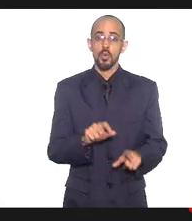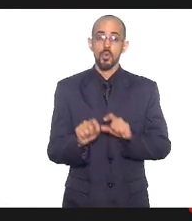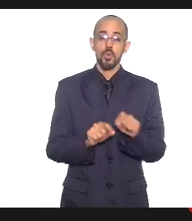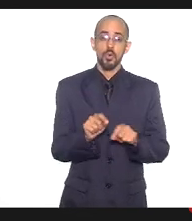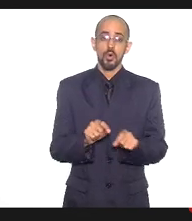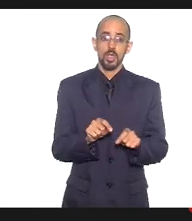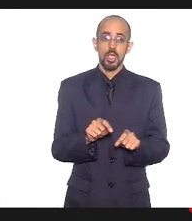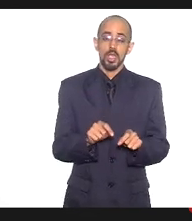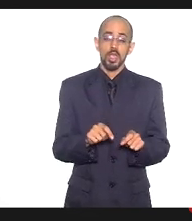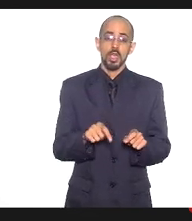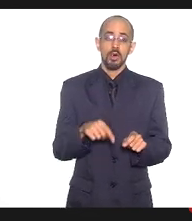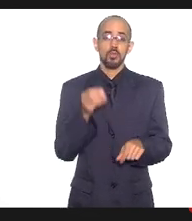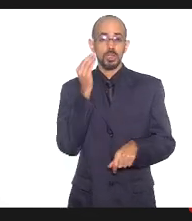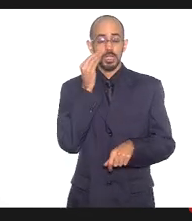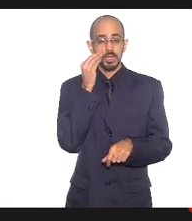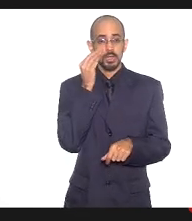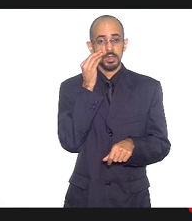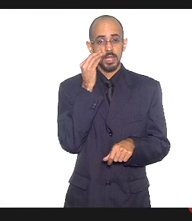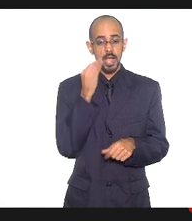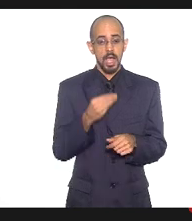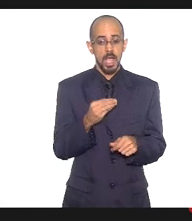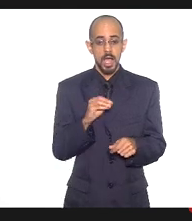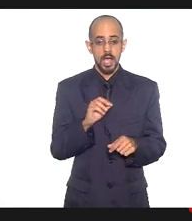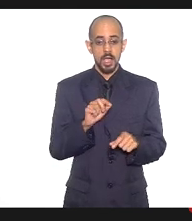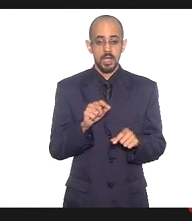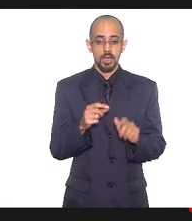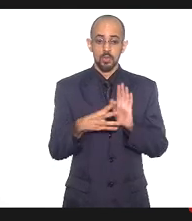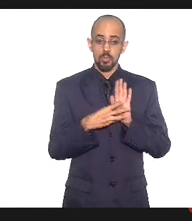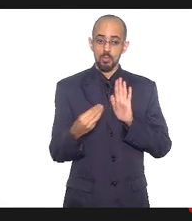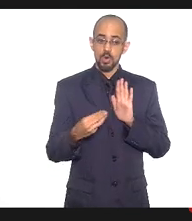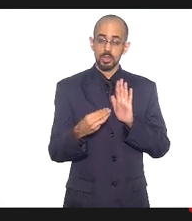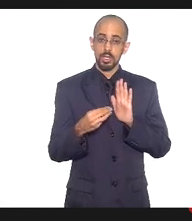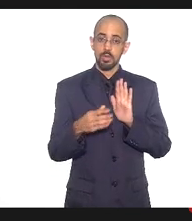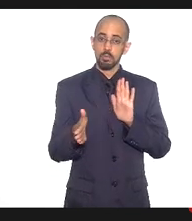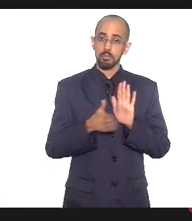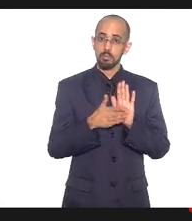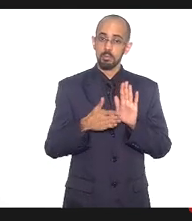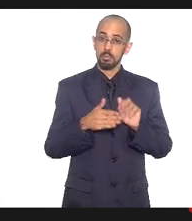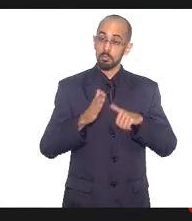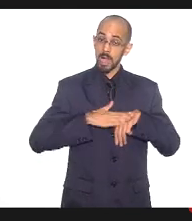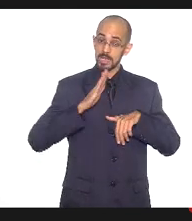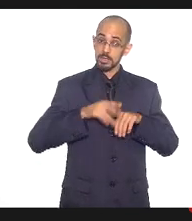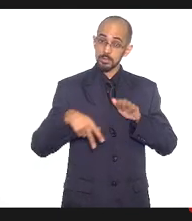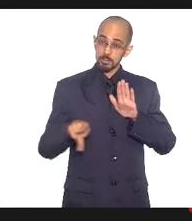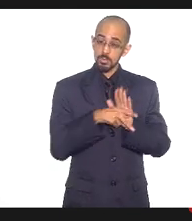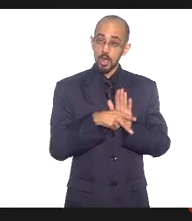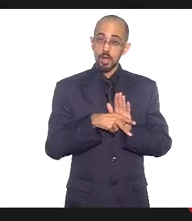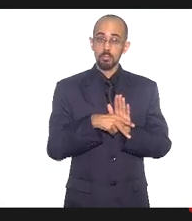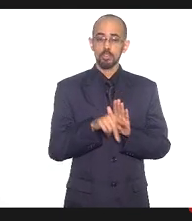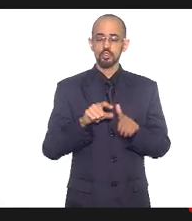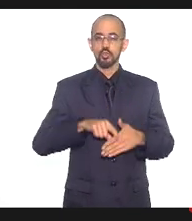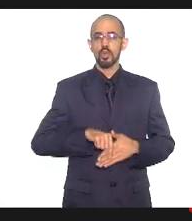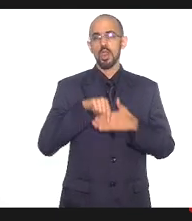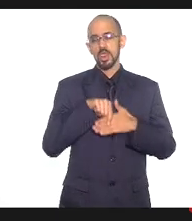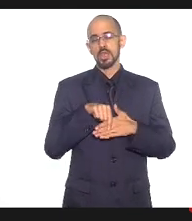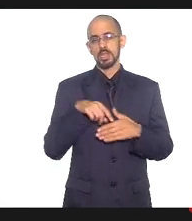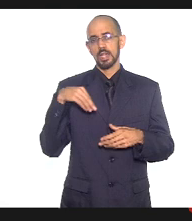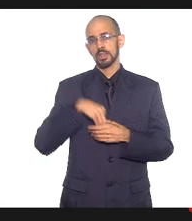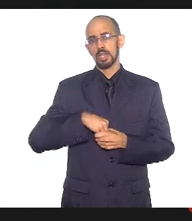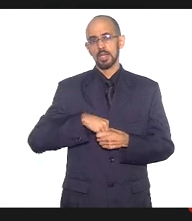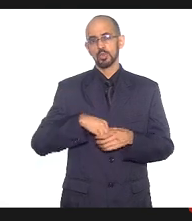passaremos então a tentar endereçar de uma forma mais específica as atribuições do líder e operador de um determinado consórcio.